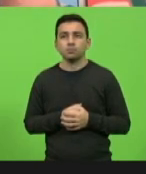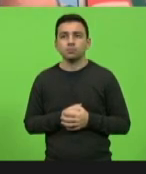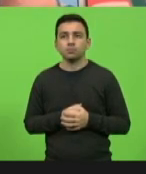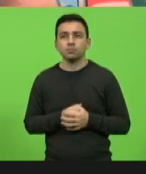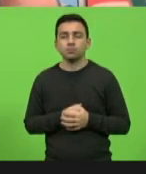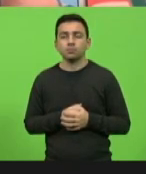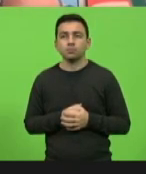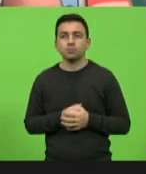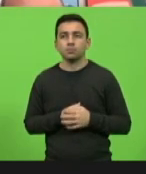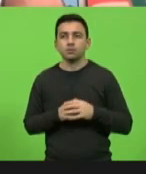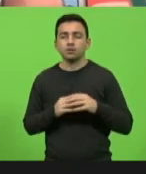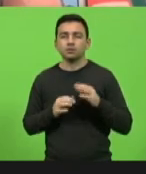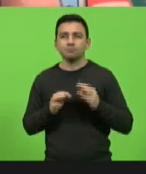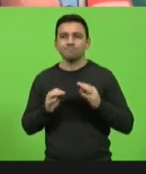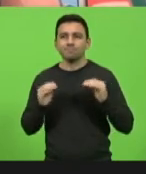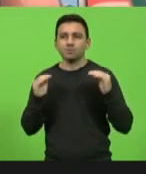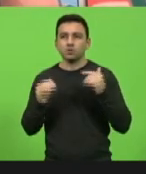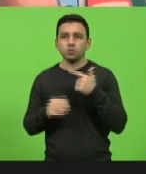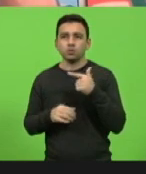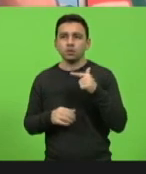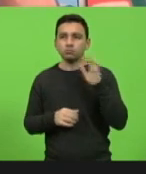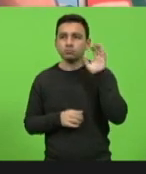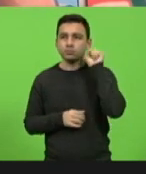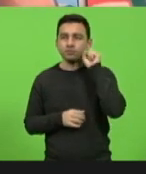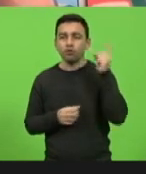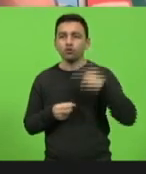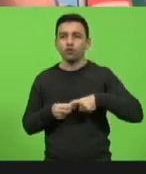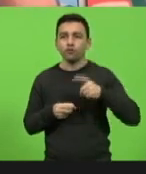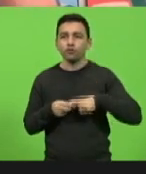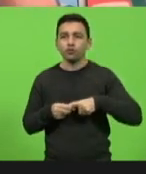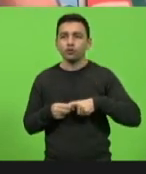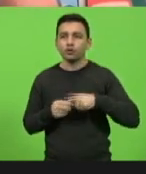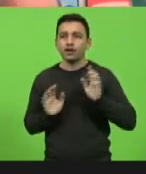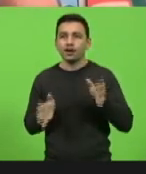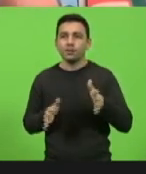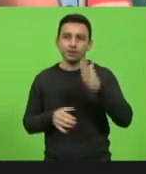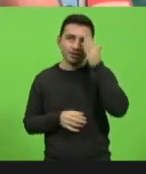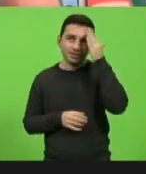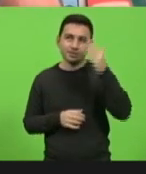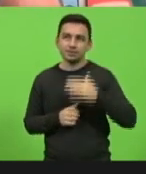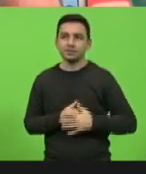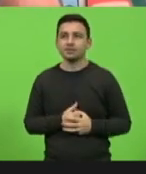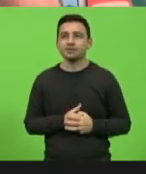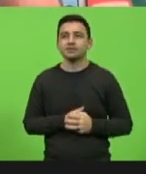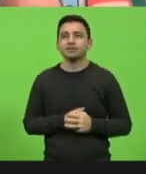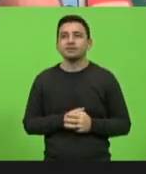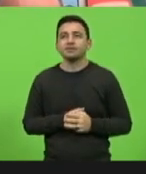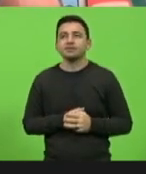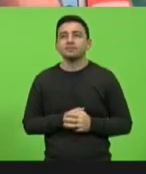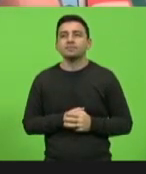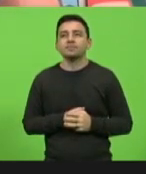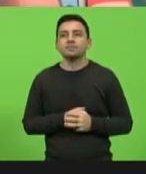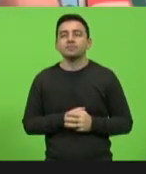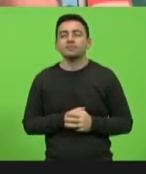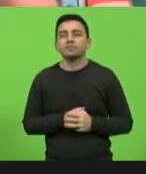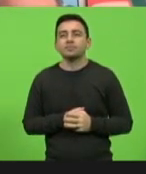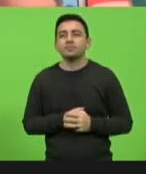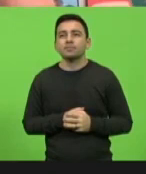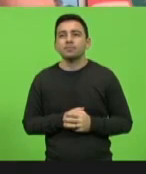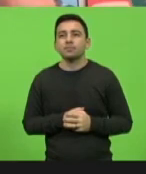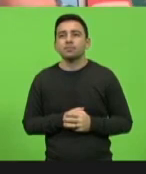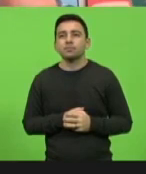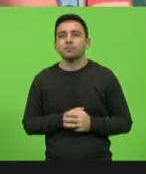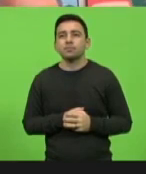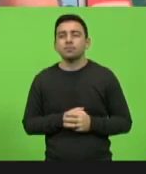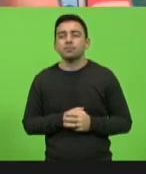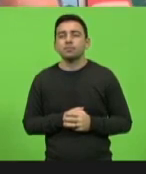Desembargadora está sem áudio. Voltou. Obrigada. Pois não. Estão me ouvindo? Desembargador,